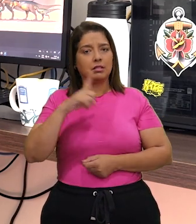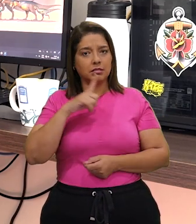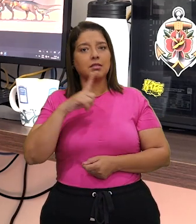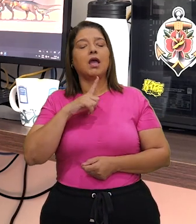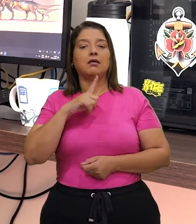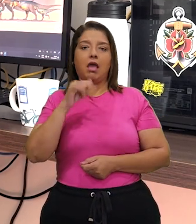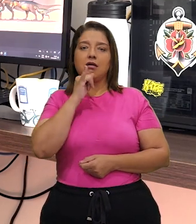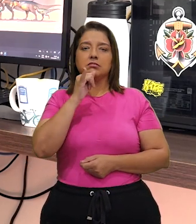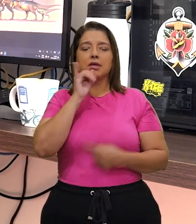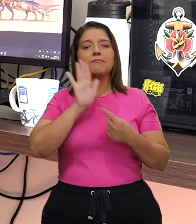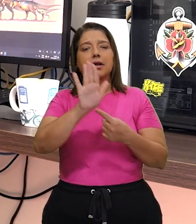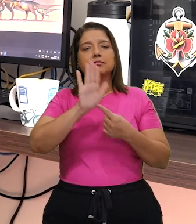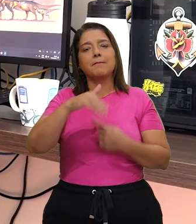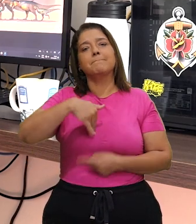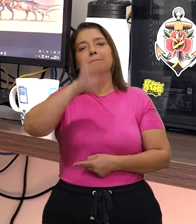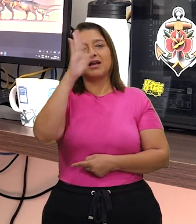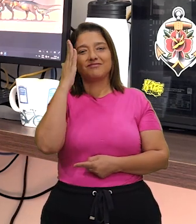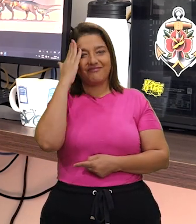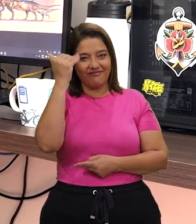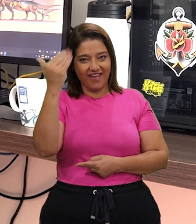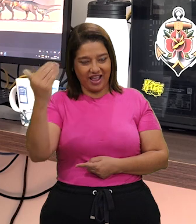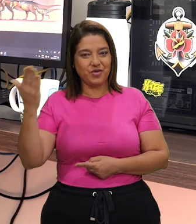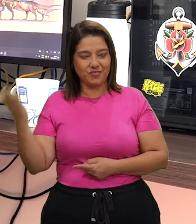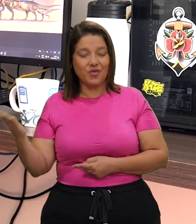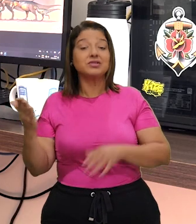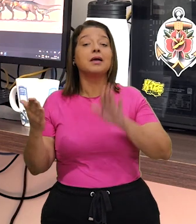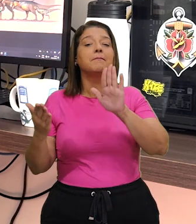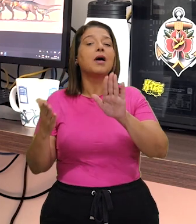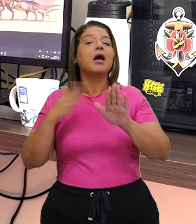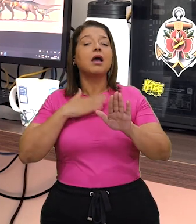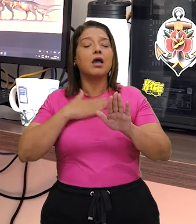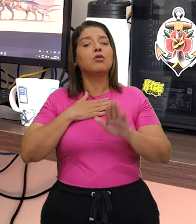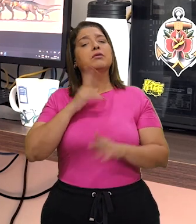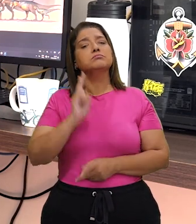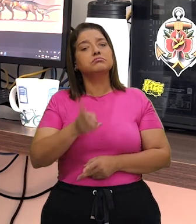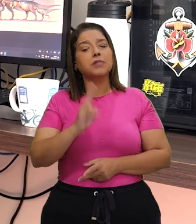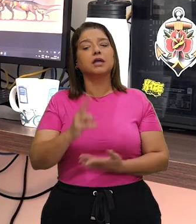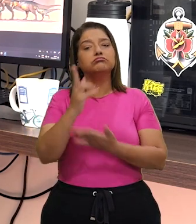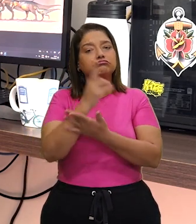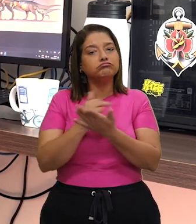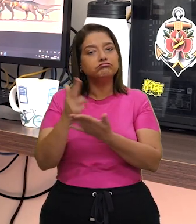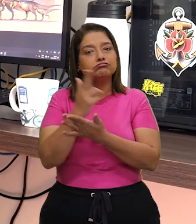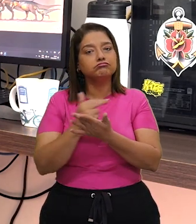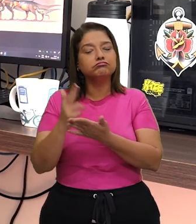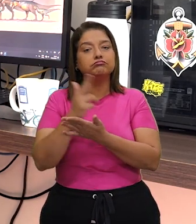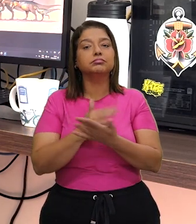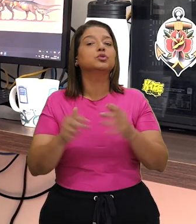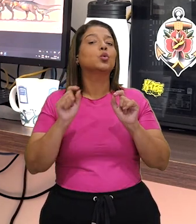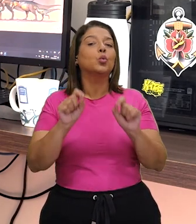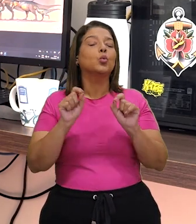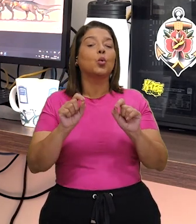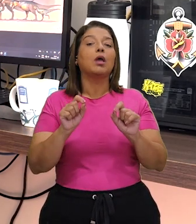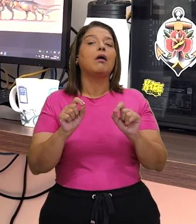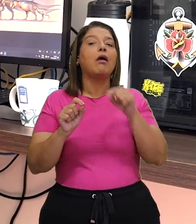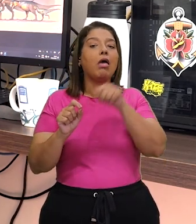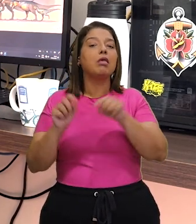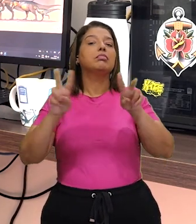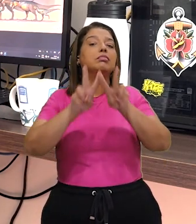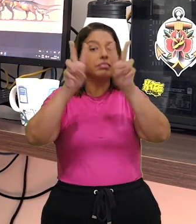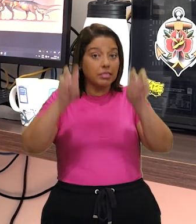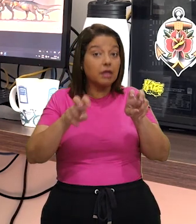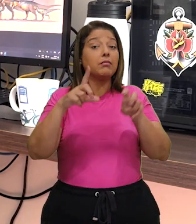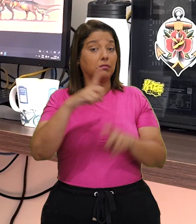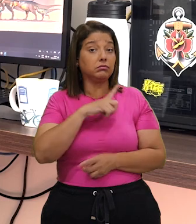exemplos mais famosos então geralmente as minhas ilustrações elas TM elas abordam essa temática né